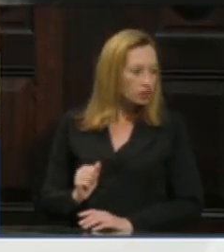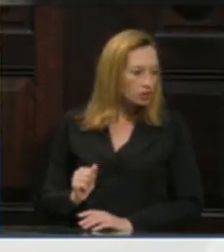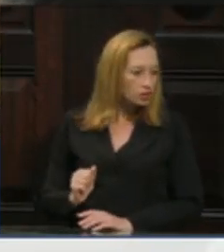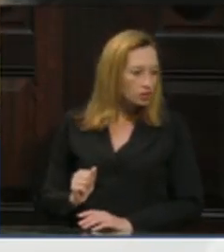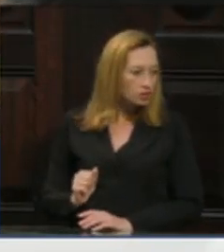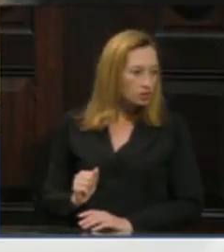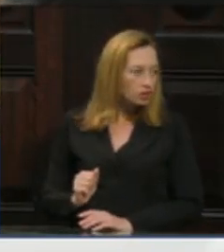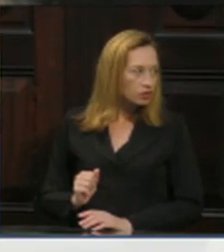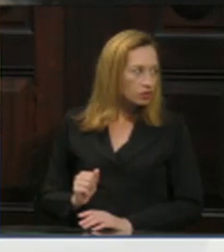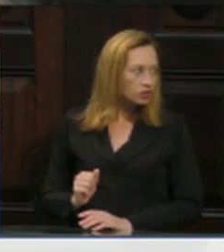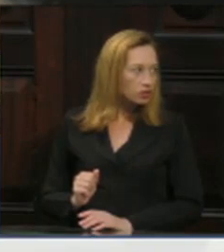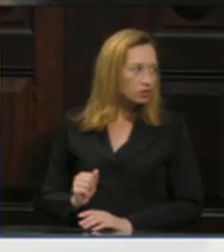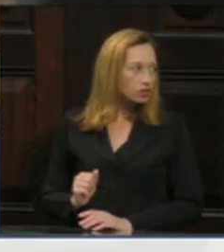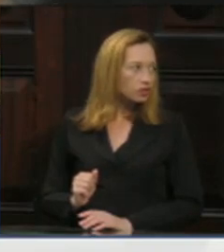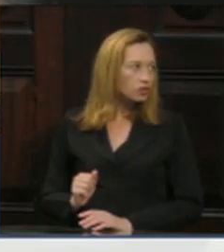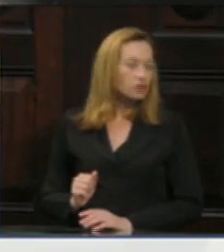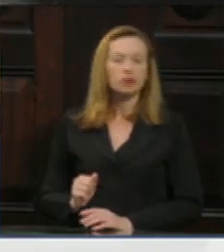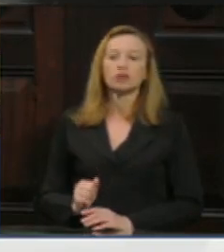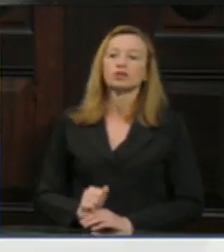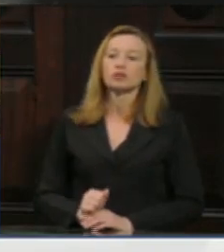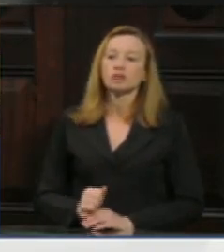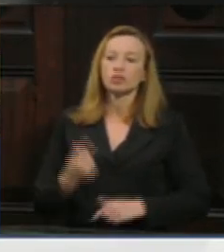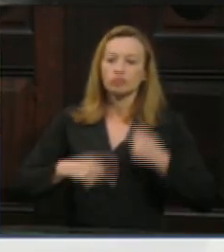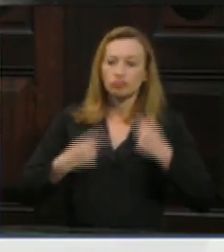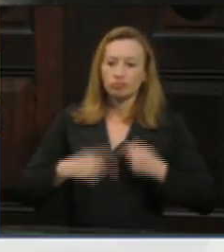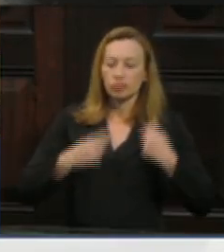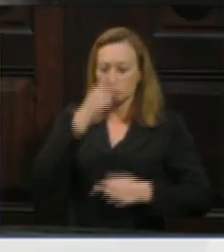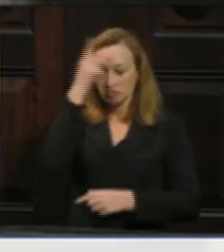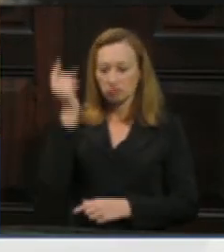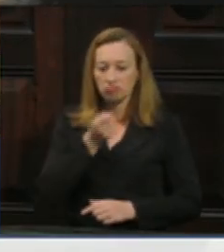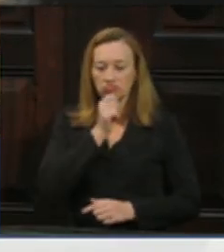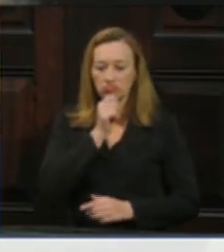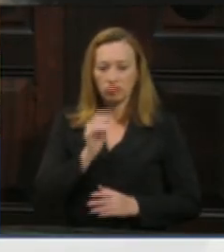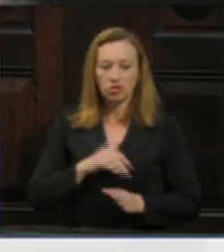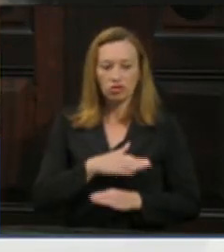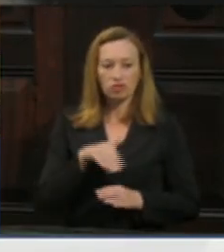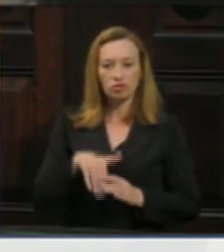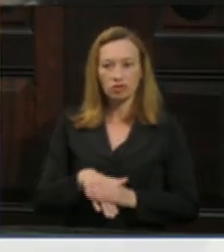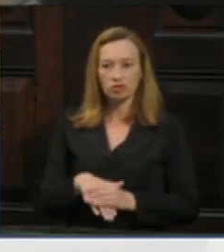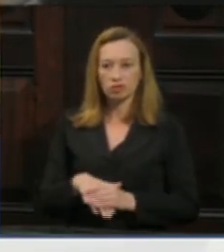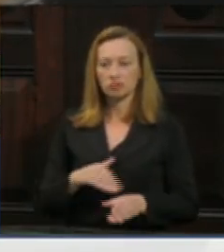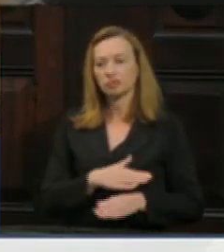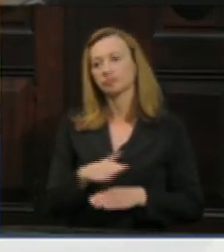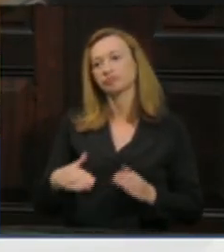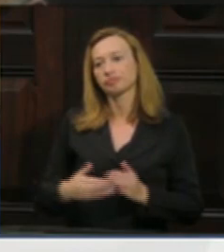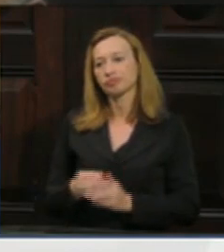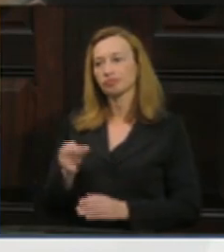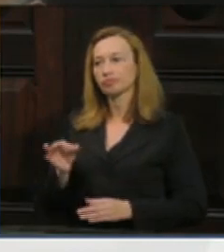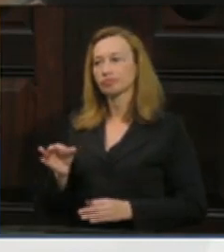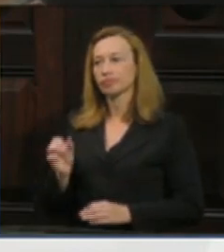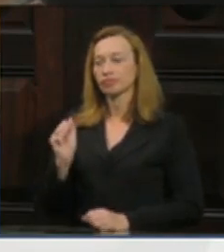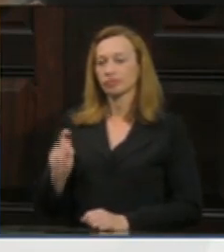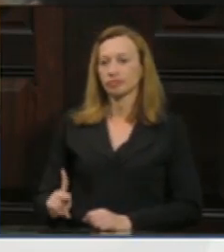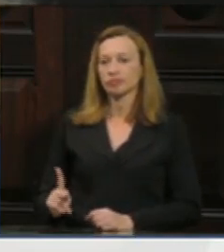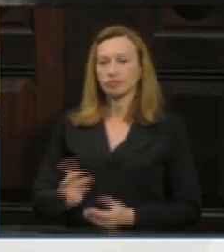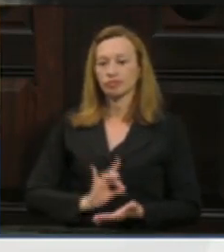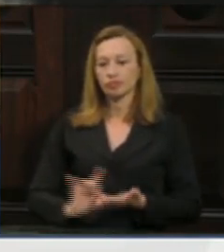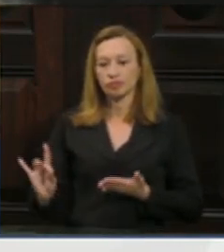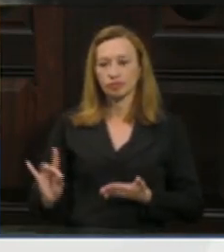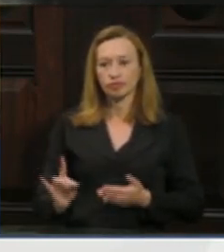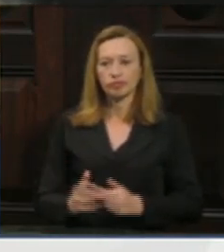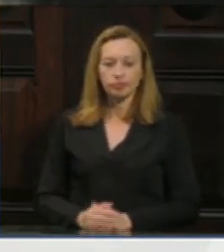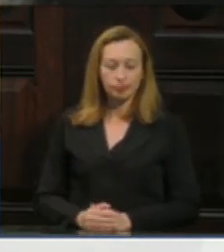lei 3822 de 2018, de autoria do deputado Zaqueu Teixeira, que altera a lei 5.645 de 2010 e inclui no calendário oficial do Estado do Rio de Janeiro o Dia